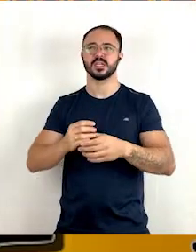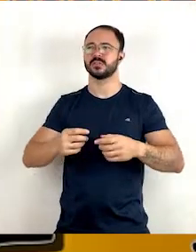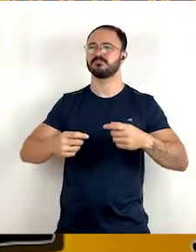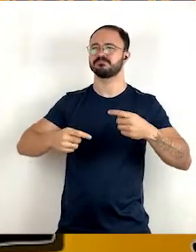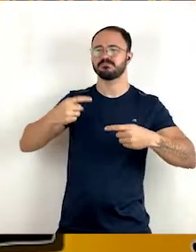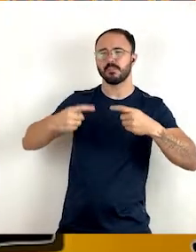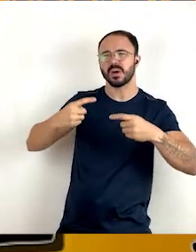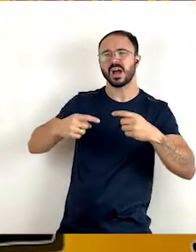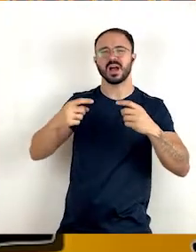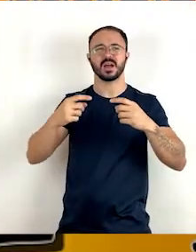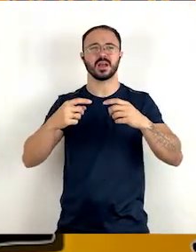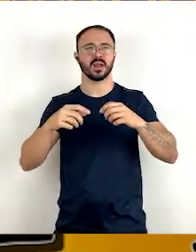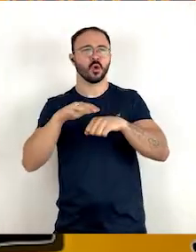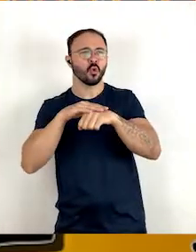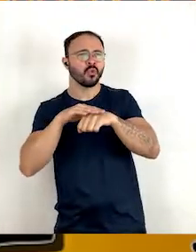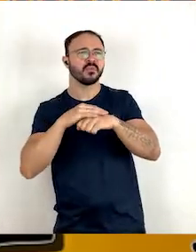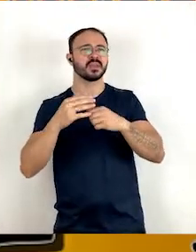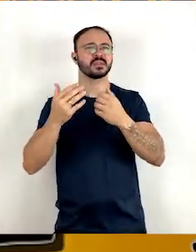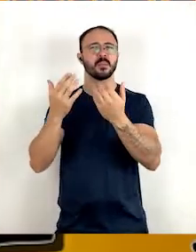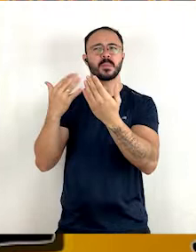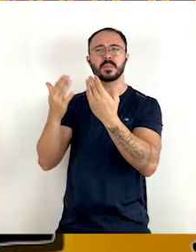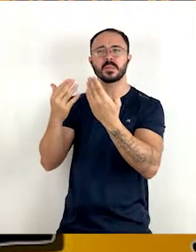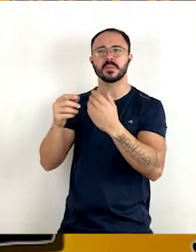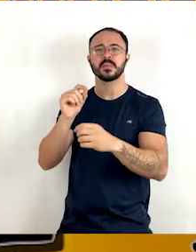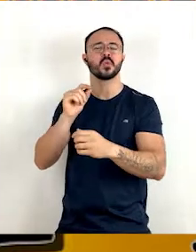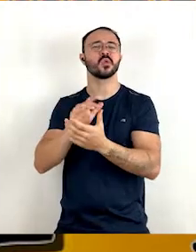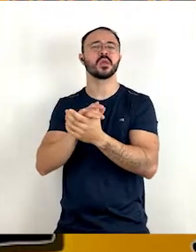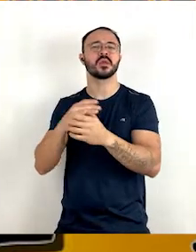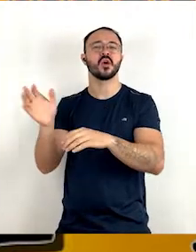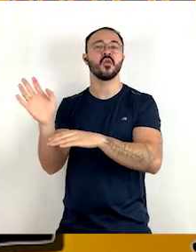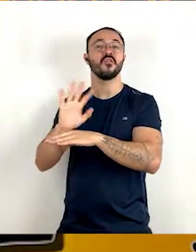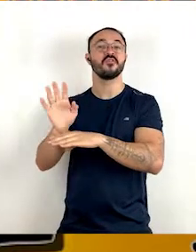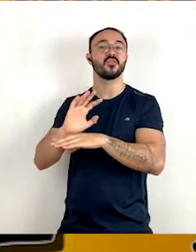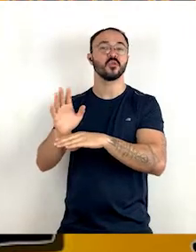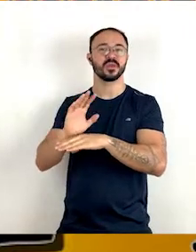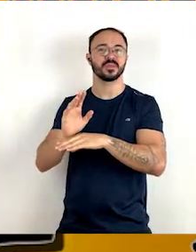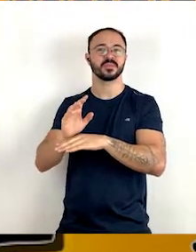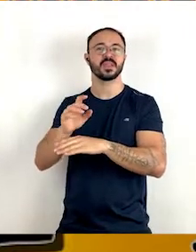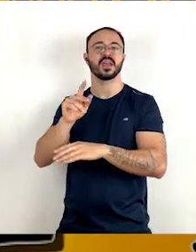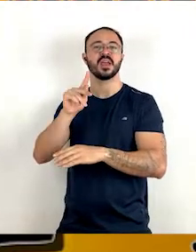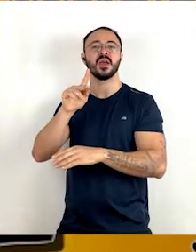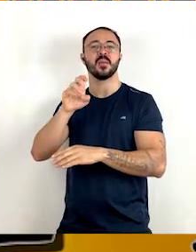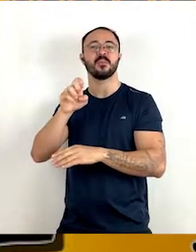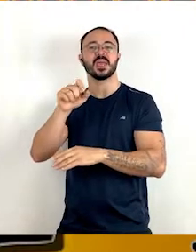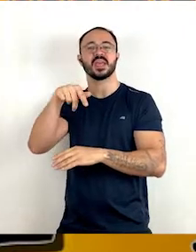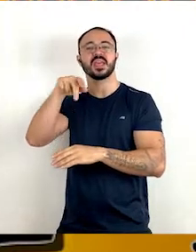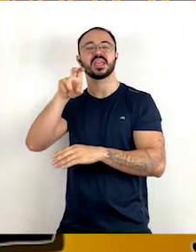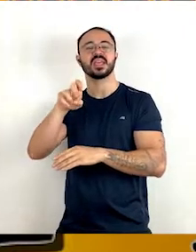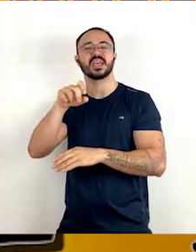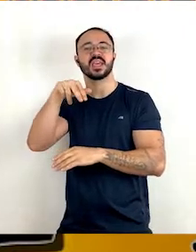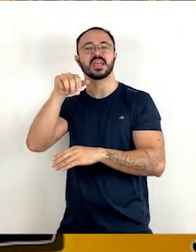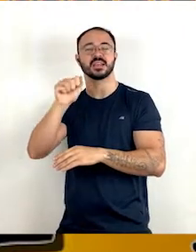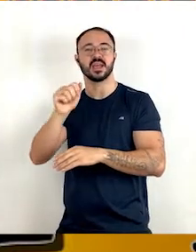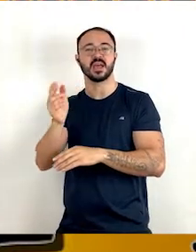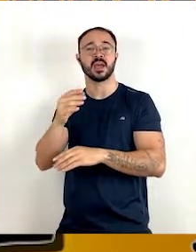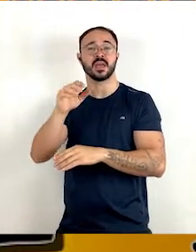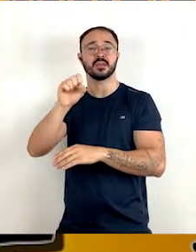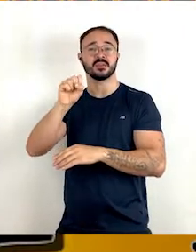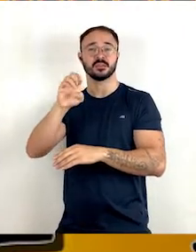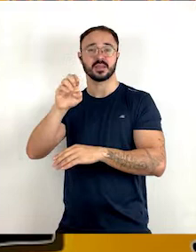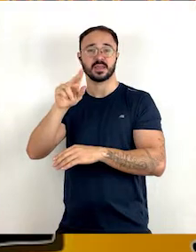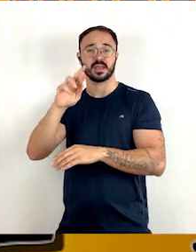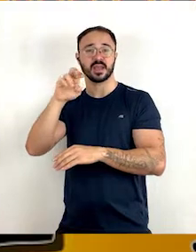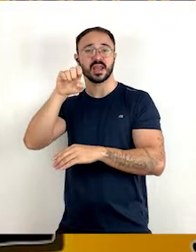nas várias discussões que estão circundando aí o novo filme da Pequena Sereia, né, que tem uma atriz